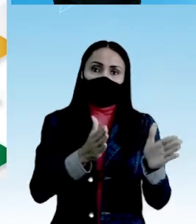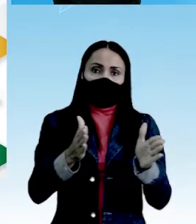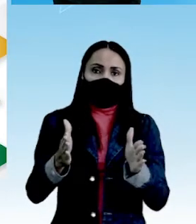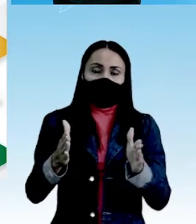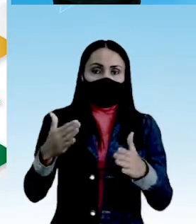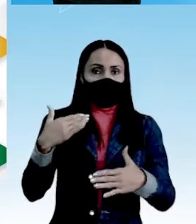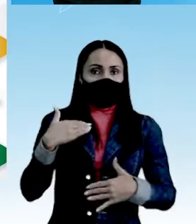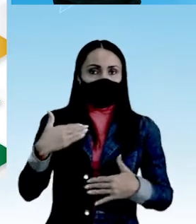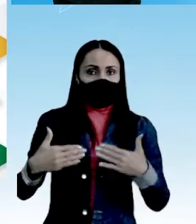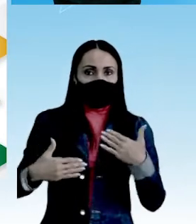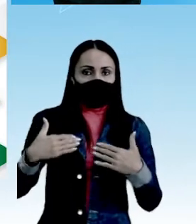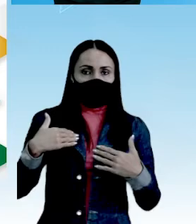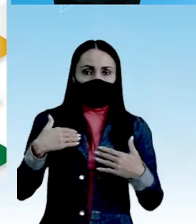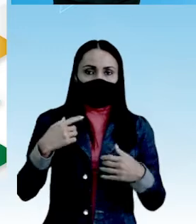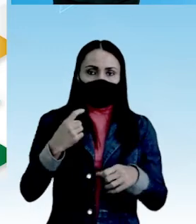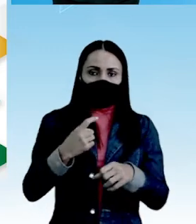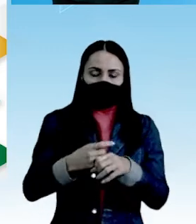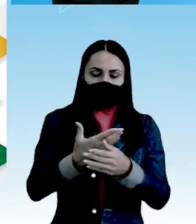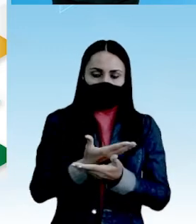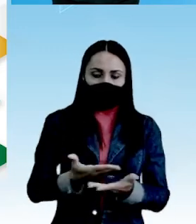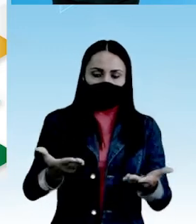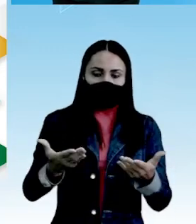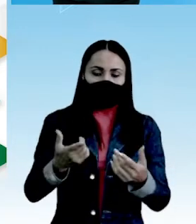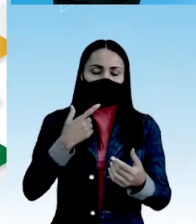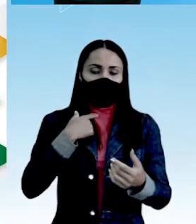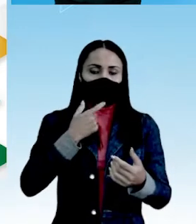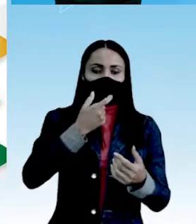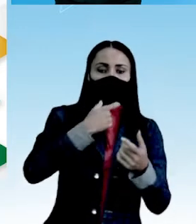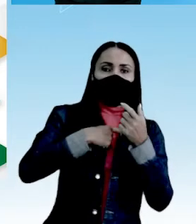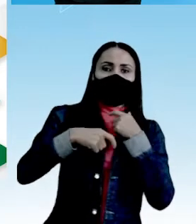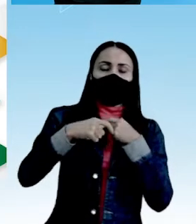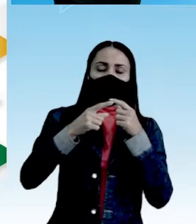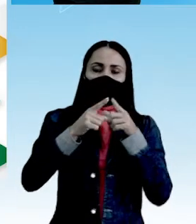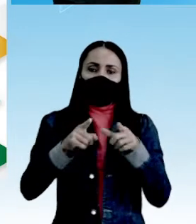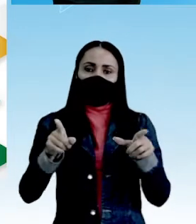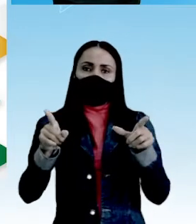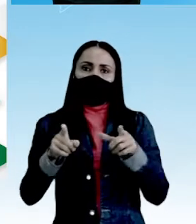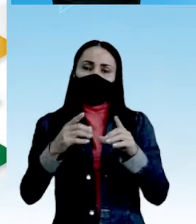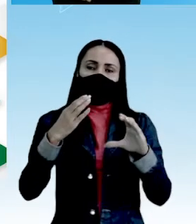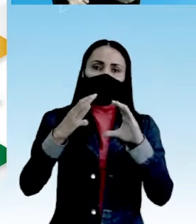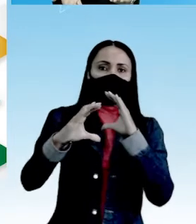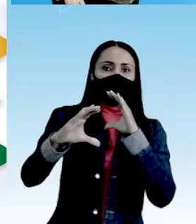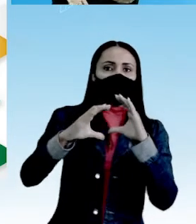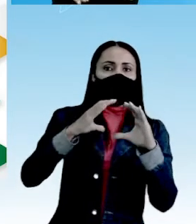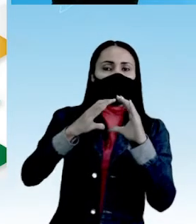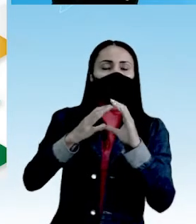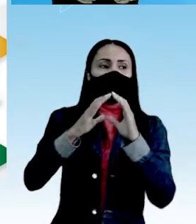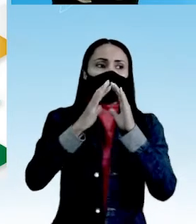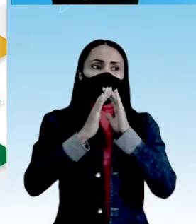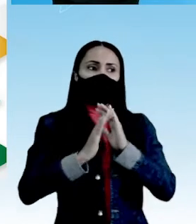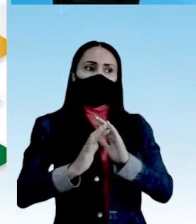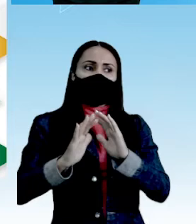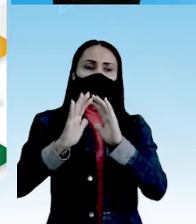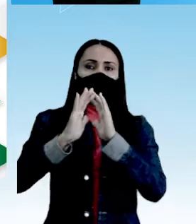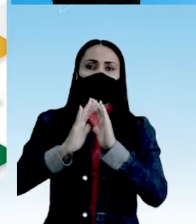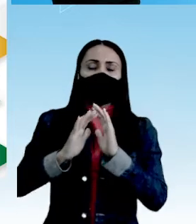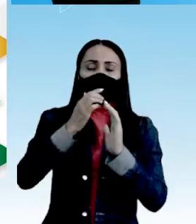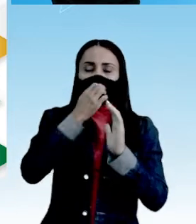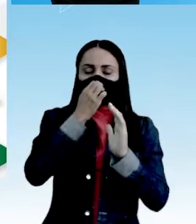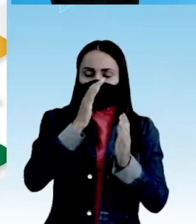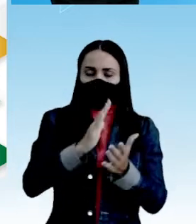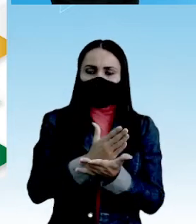corpo é matéria. Tá? A nossa voz, ao cantarmos, funciona como um instrumento de sopro. Né? Porque assim, muitas